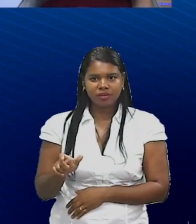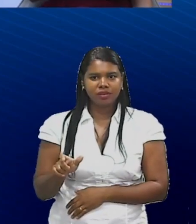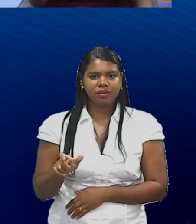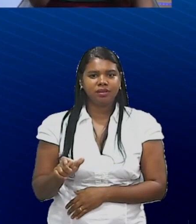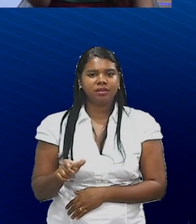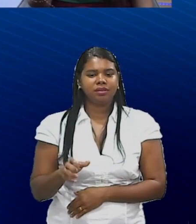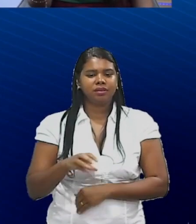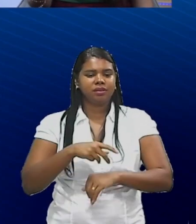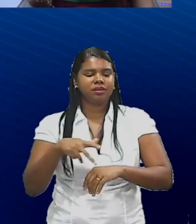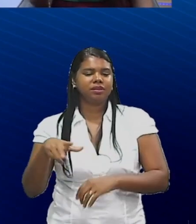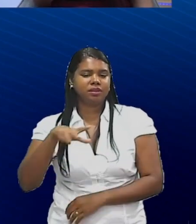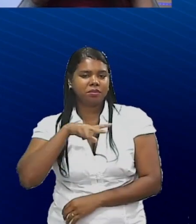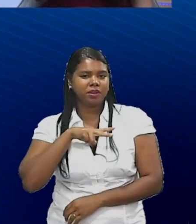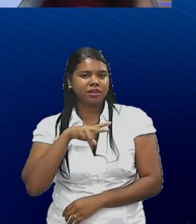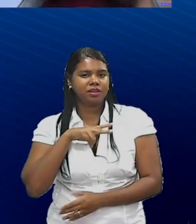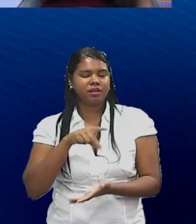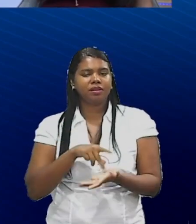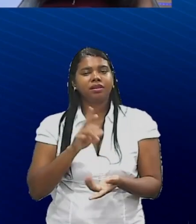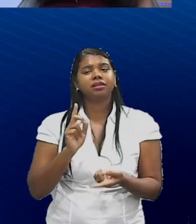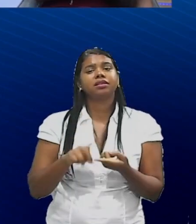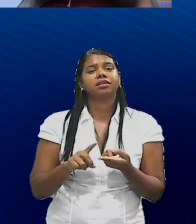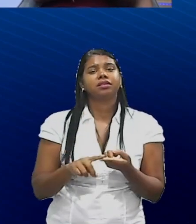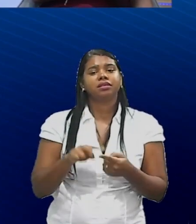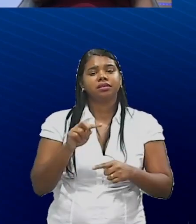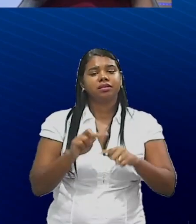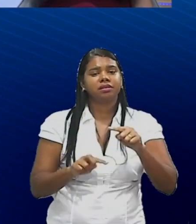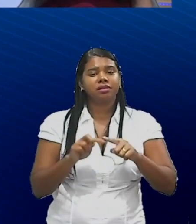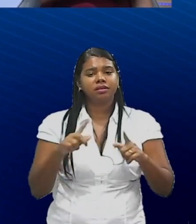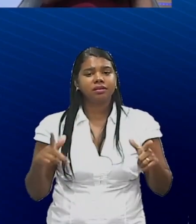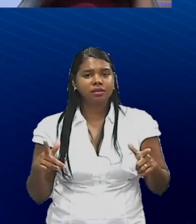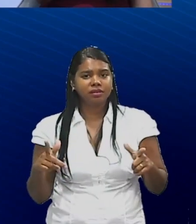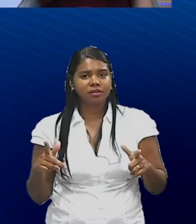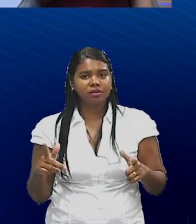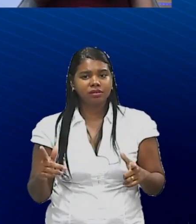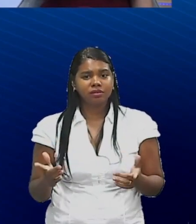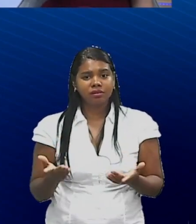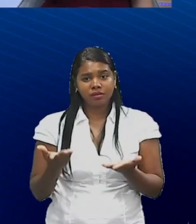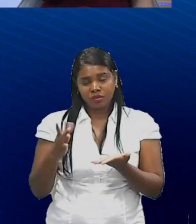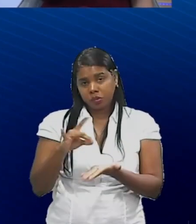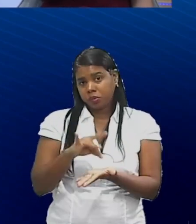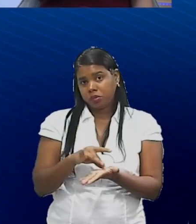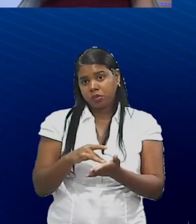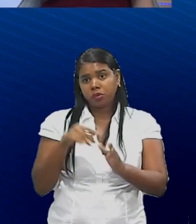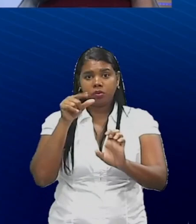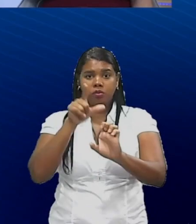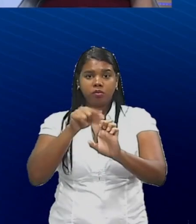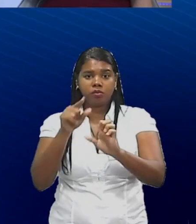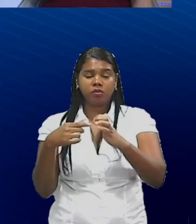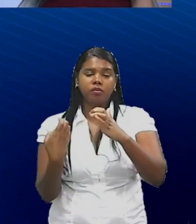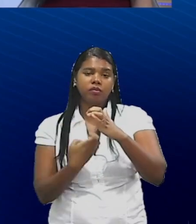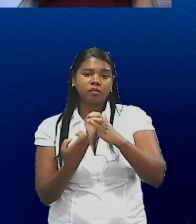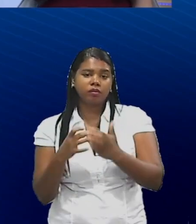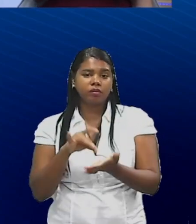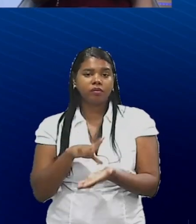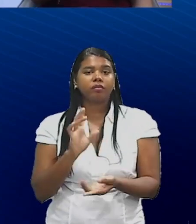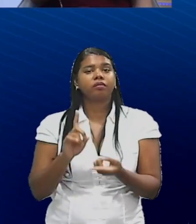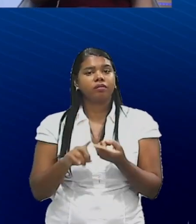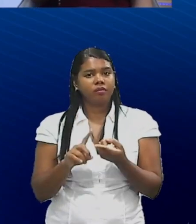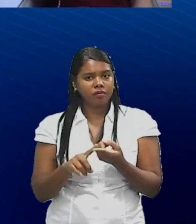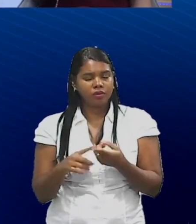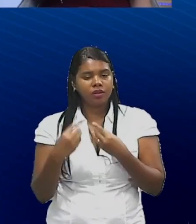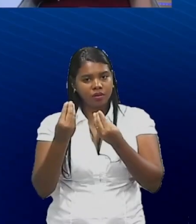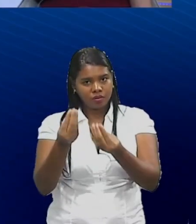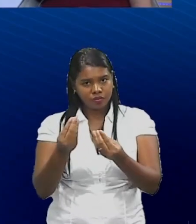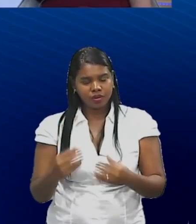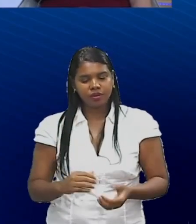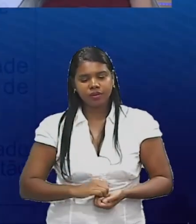às particularidades desse cliente, ou um produto, né, dependendo do tipo da empresa, de qual produto ou serviço que ela